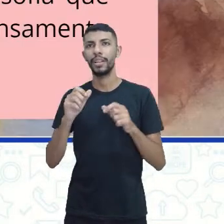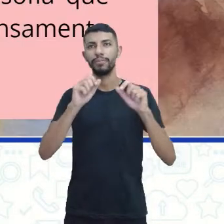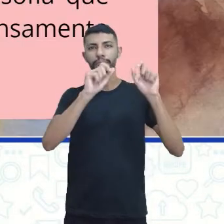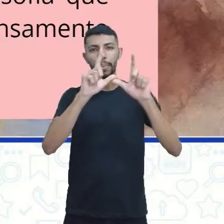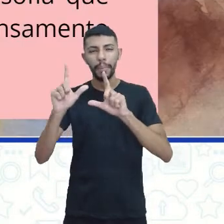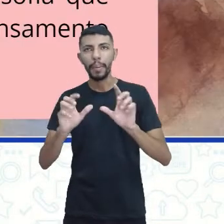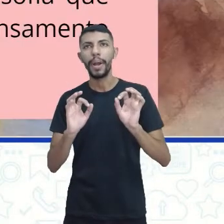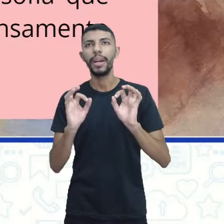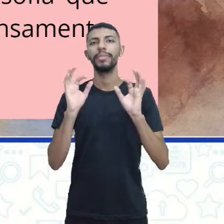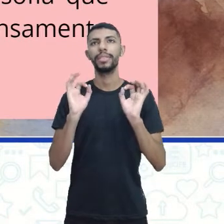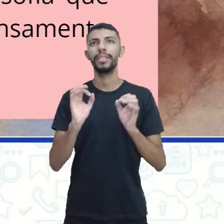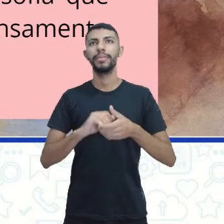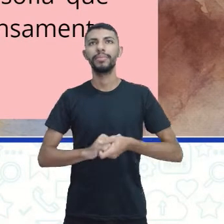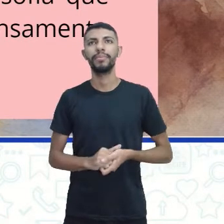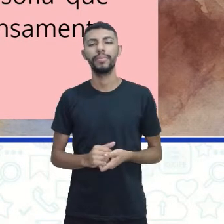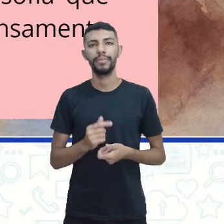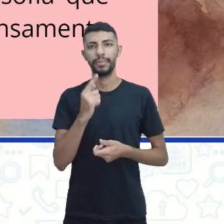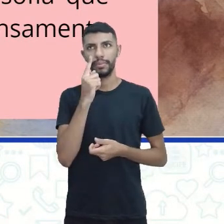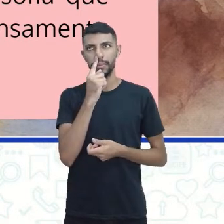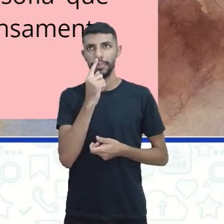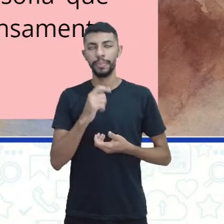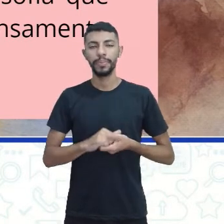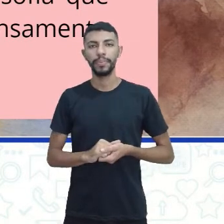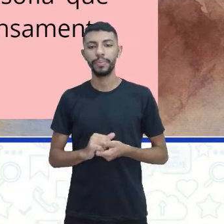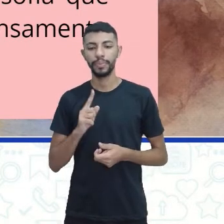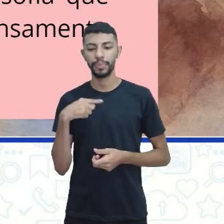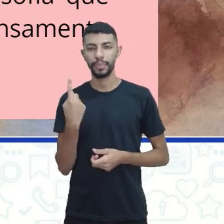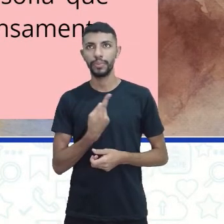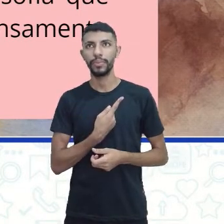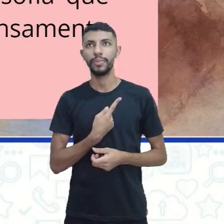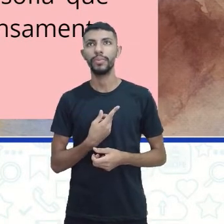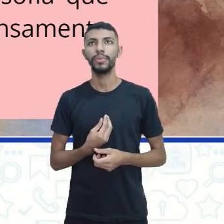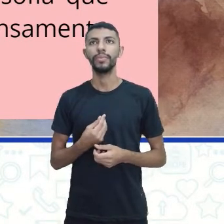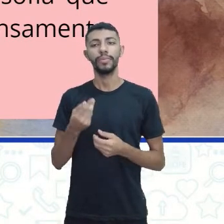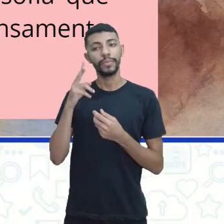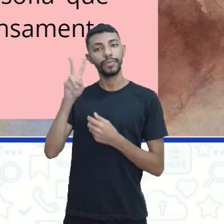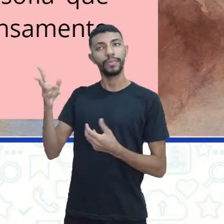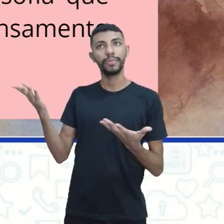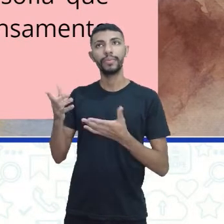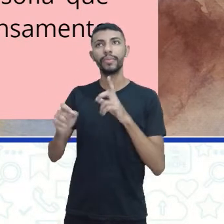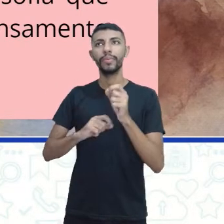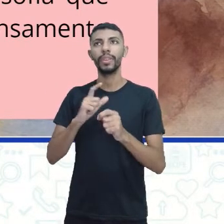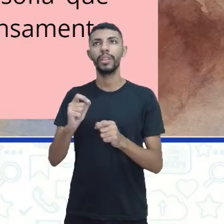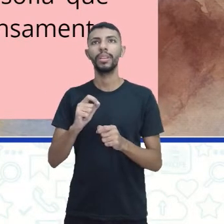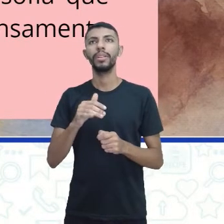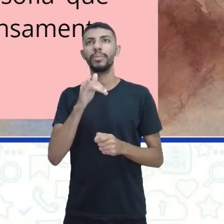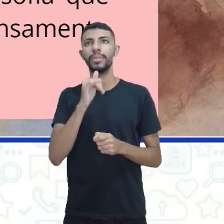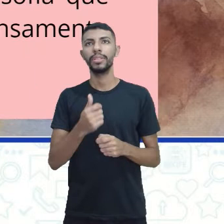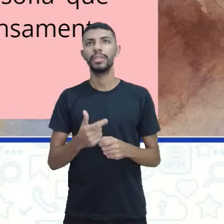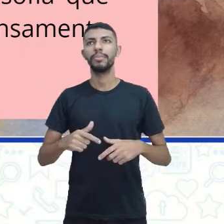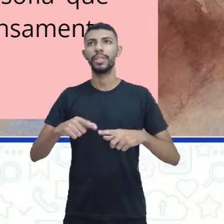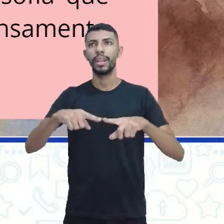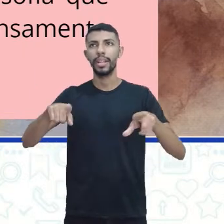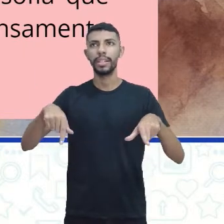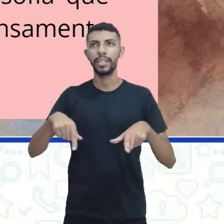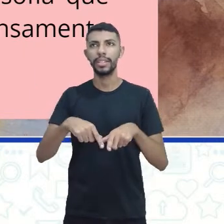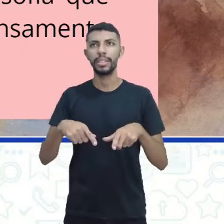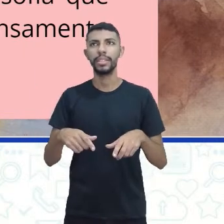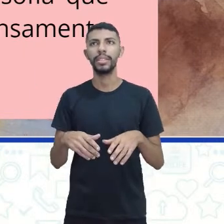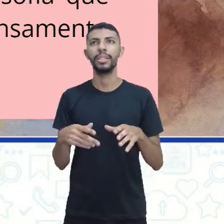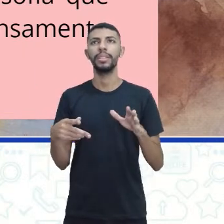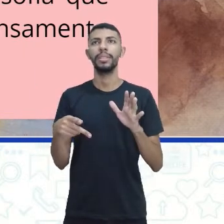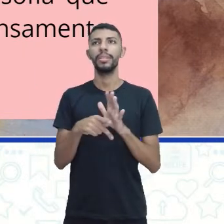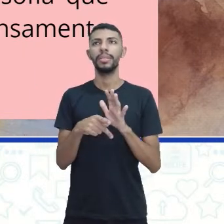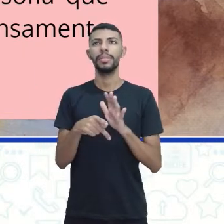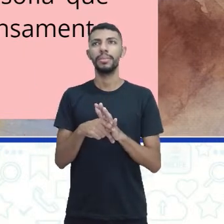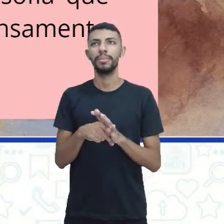ó. Estamos perante de um dos afrescos localizados na saleta da Stasa della Segnatura, claro que no italiano